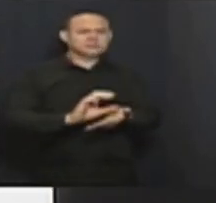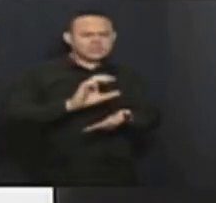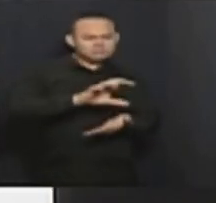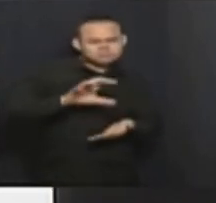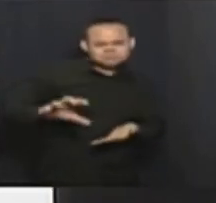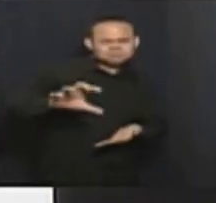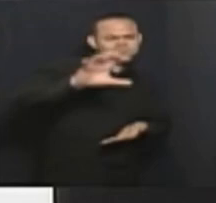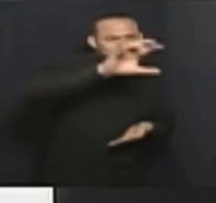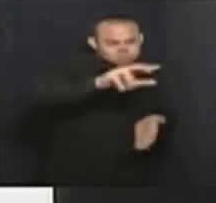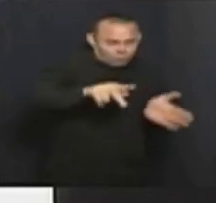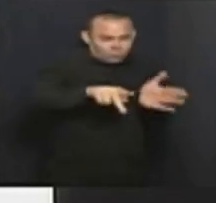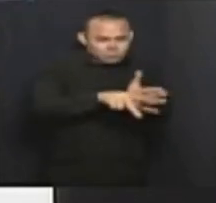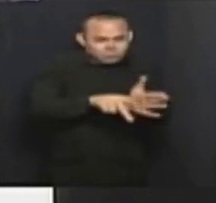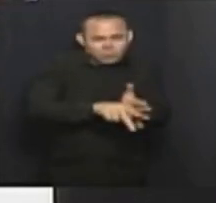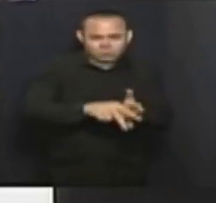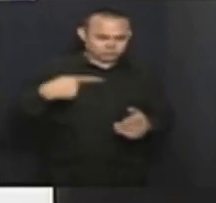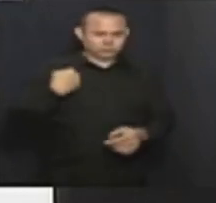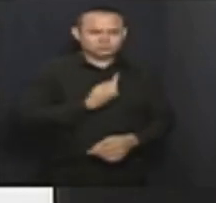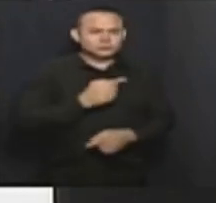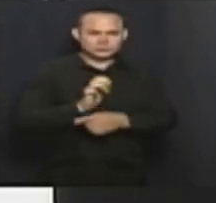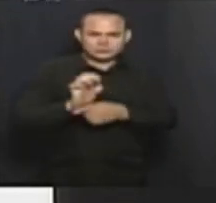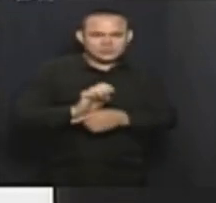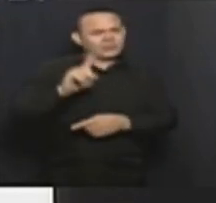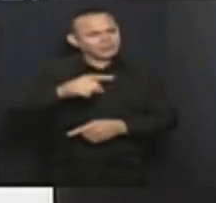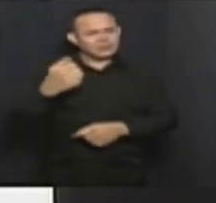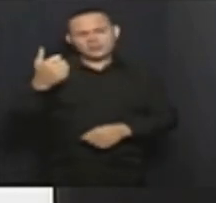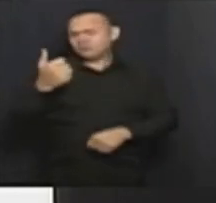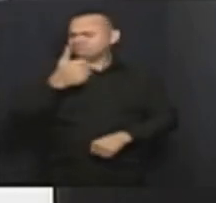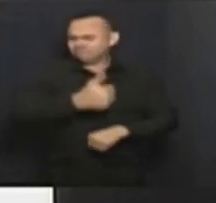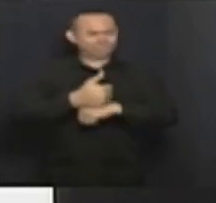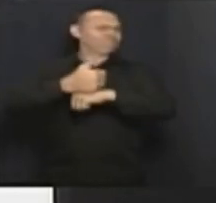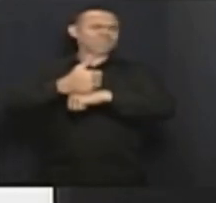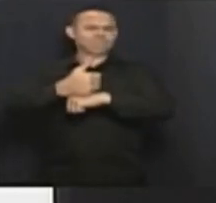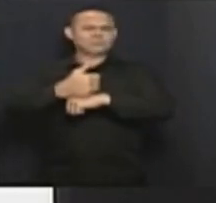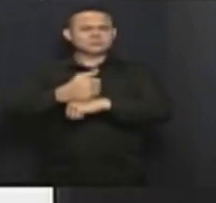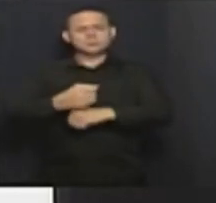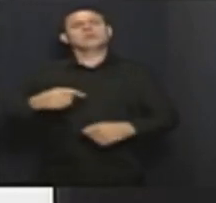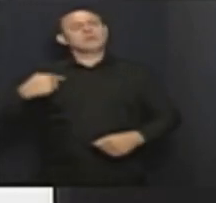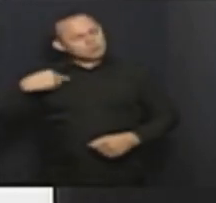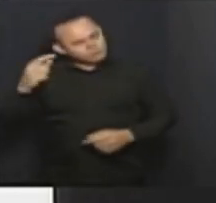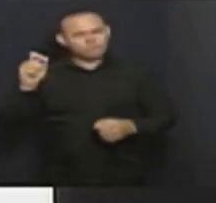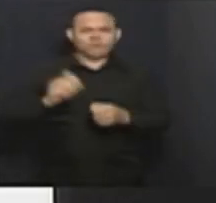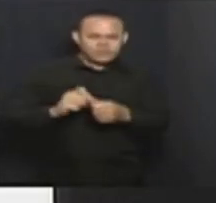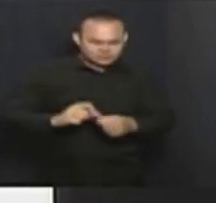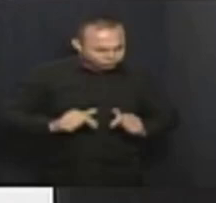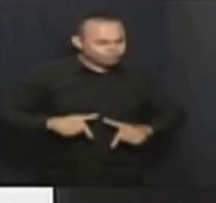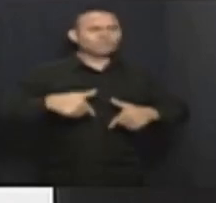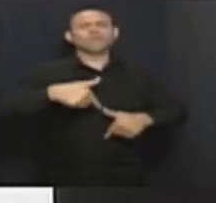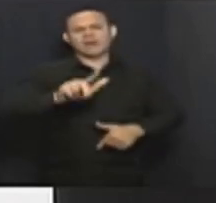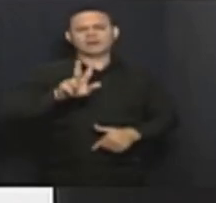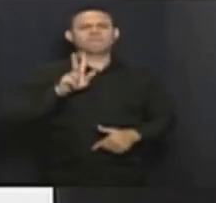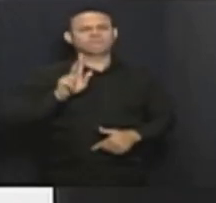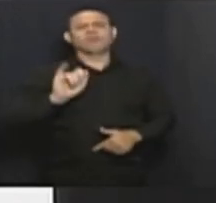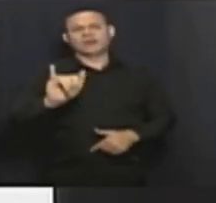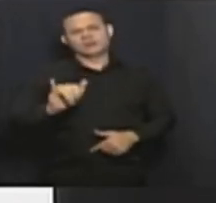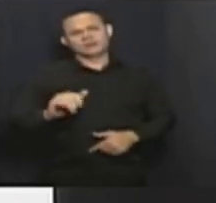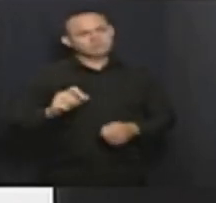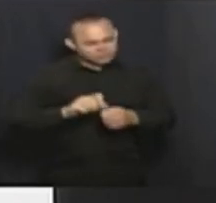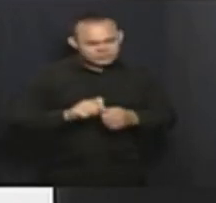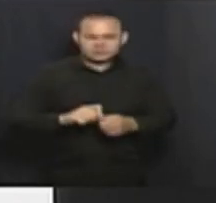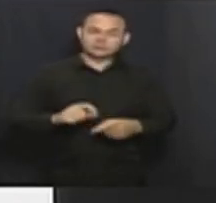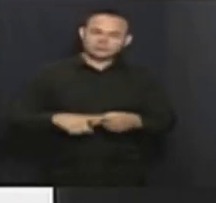estado é fundamental fundamental e farei isso no governo porque nós precisamos